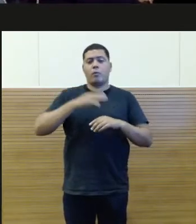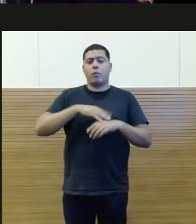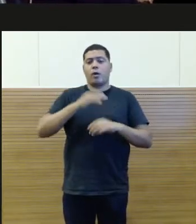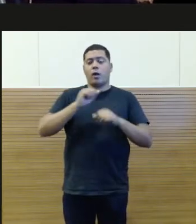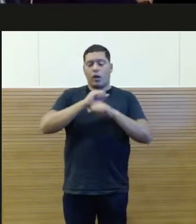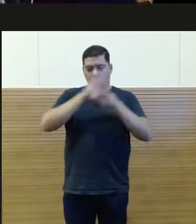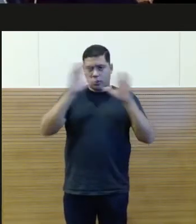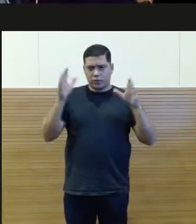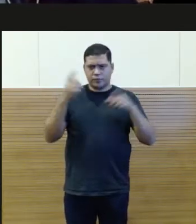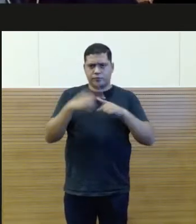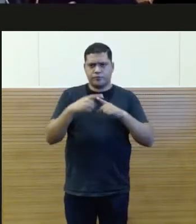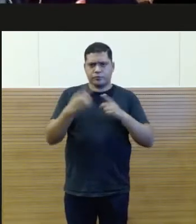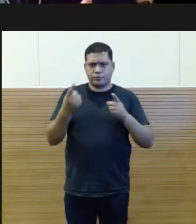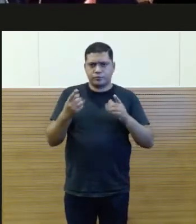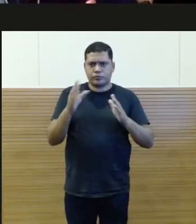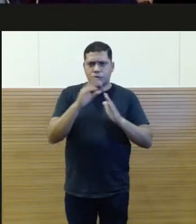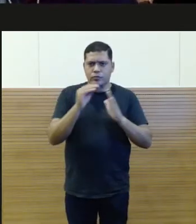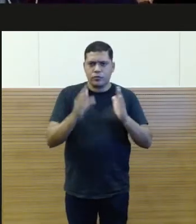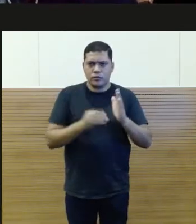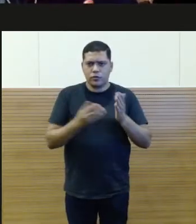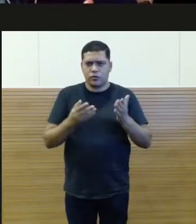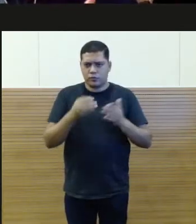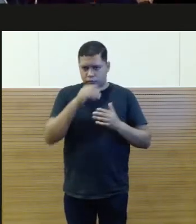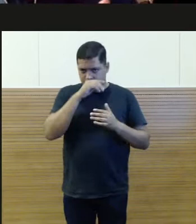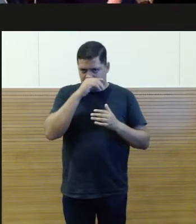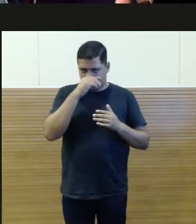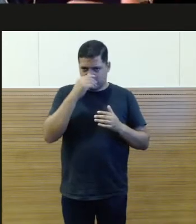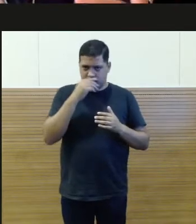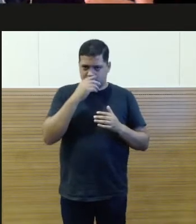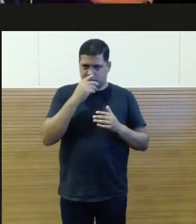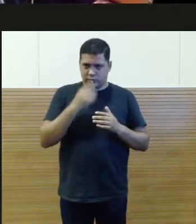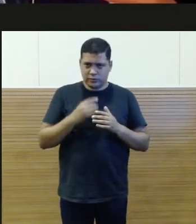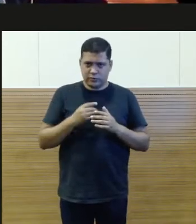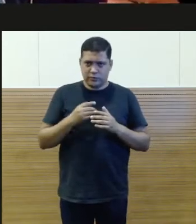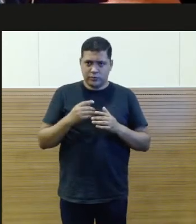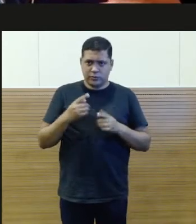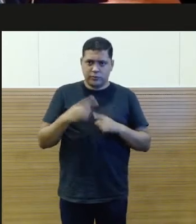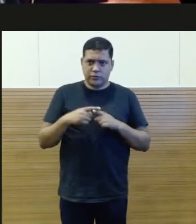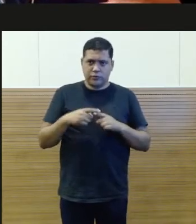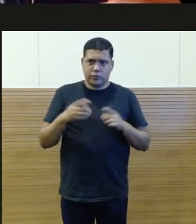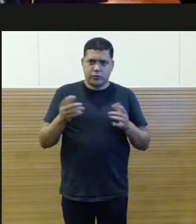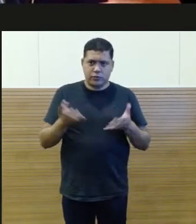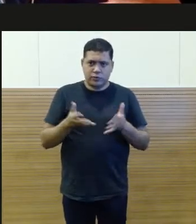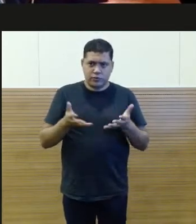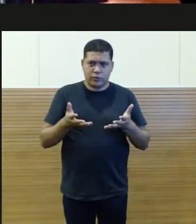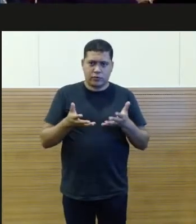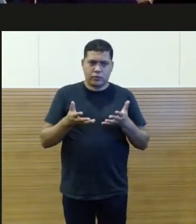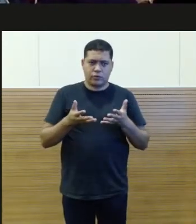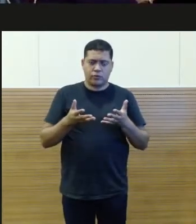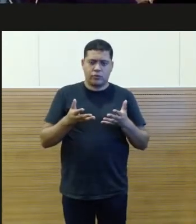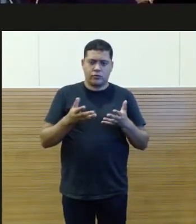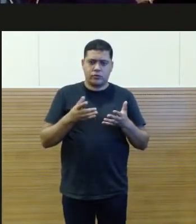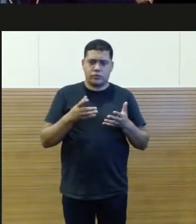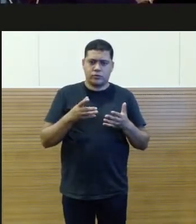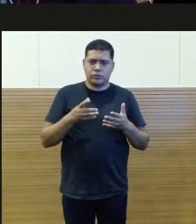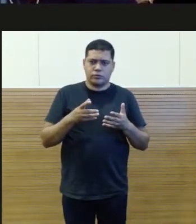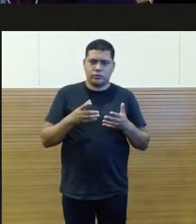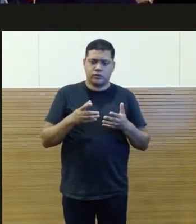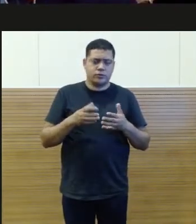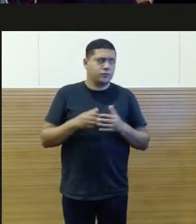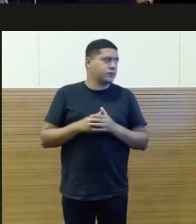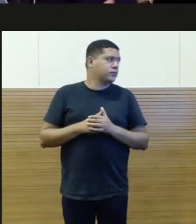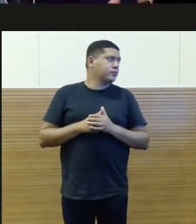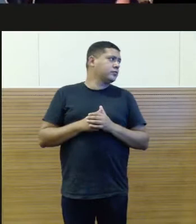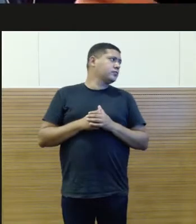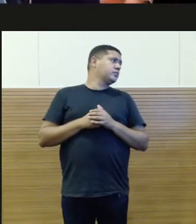é que o conteúdo de nutrientes críticos nos alimentos é hoje pesadamente determinado pelo processamento de